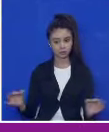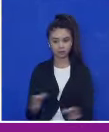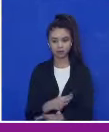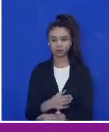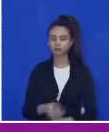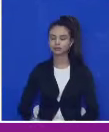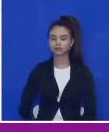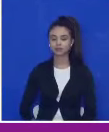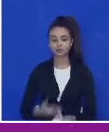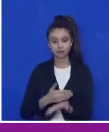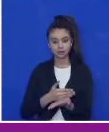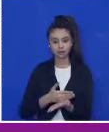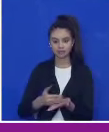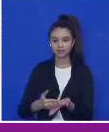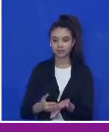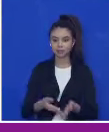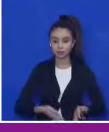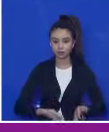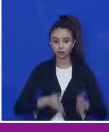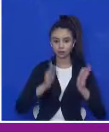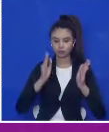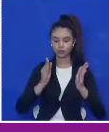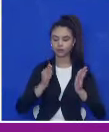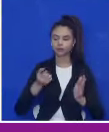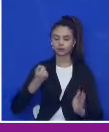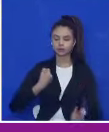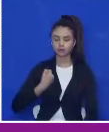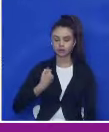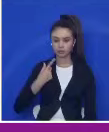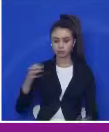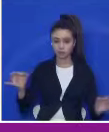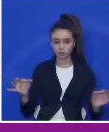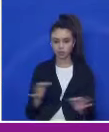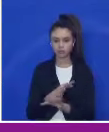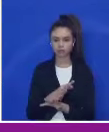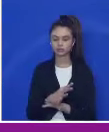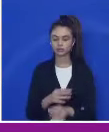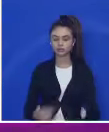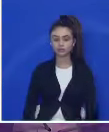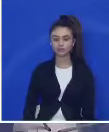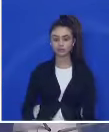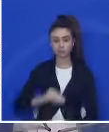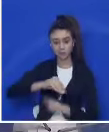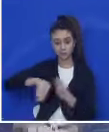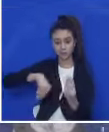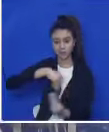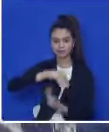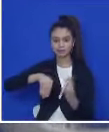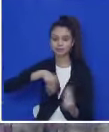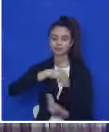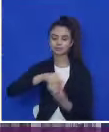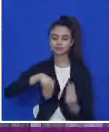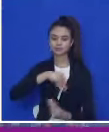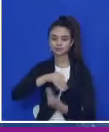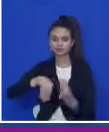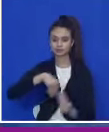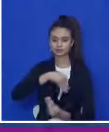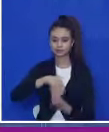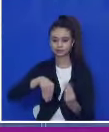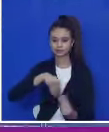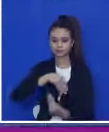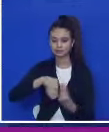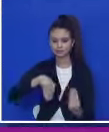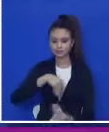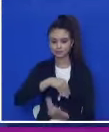pronto, vamos começar. Globo número 1 preparado, bolas posicionadas. Valendo! Globo número